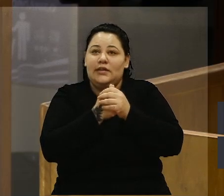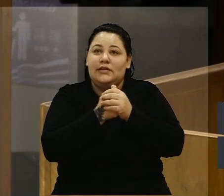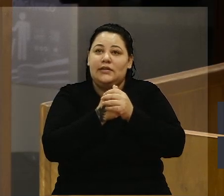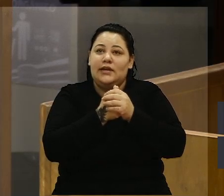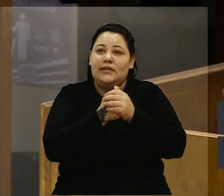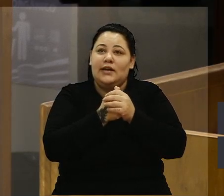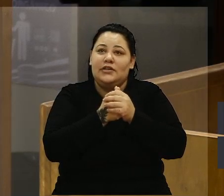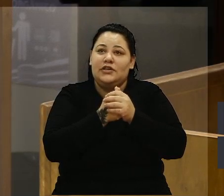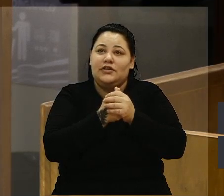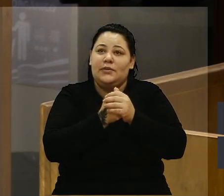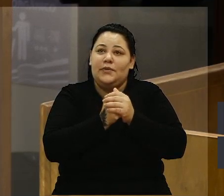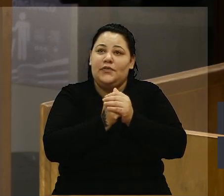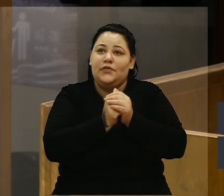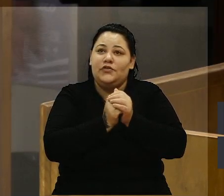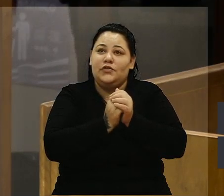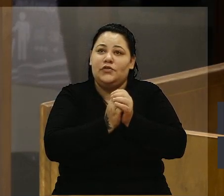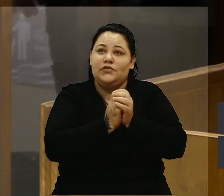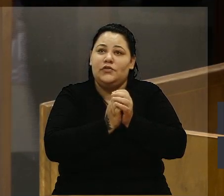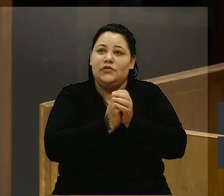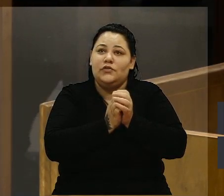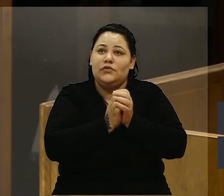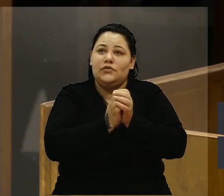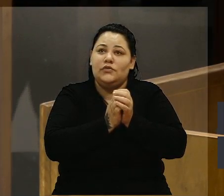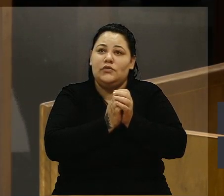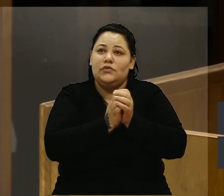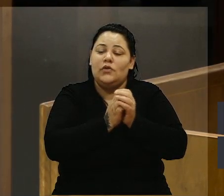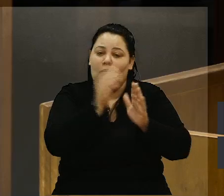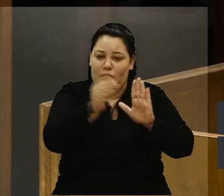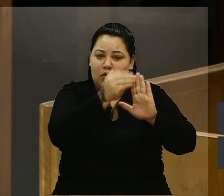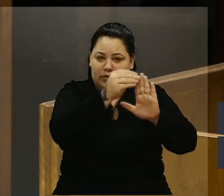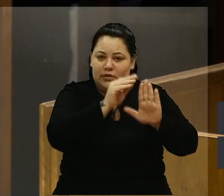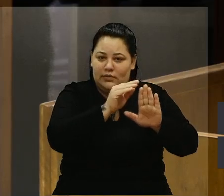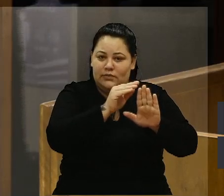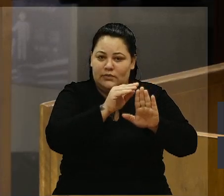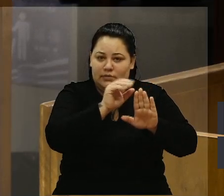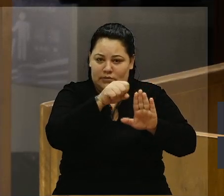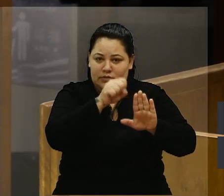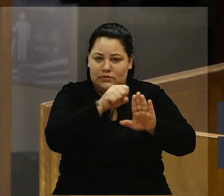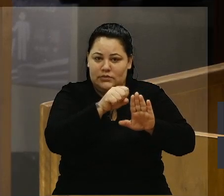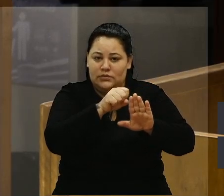É o vídeo, daí coloca e segura ali, dá uma pausa, por favor, no primeiro.